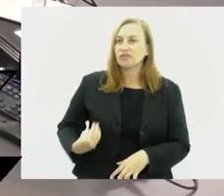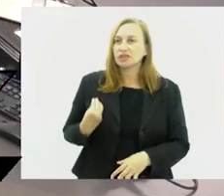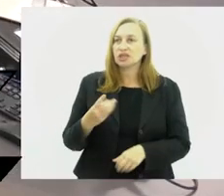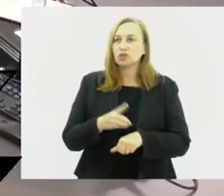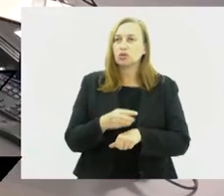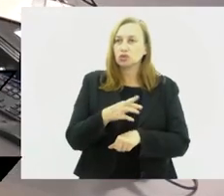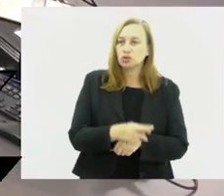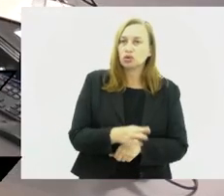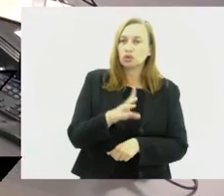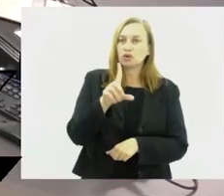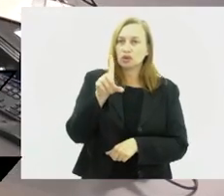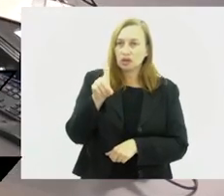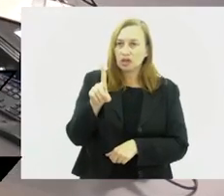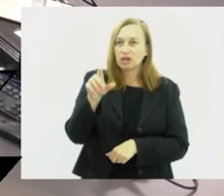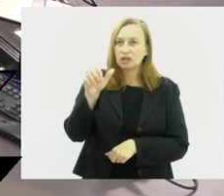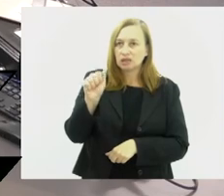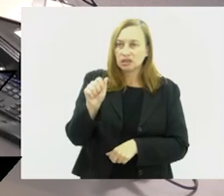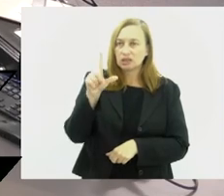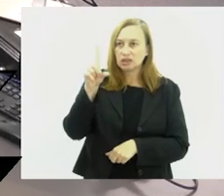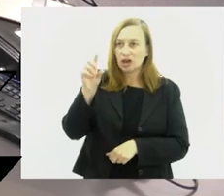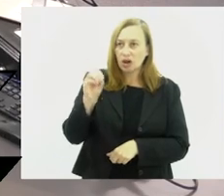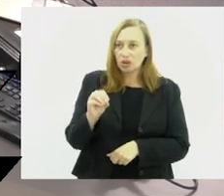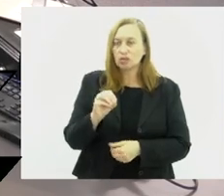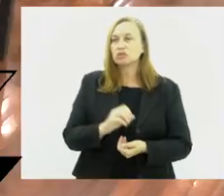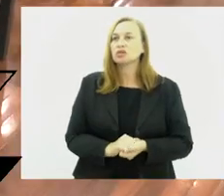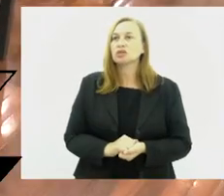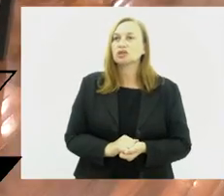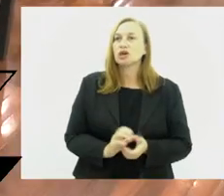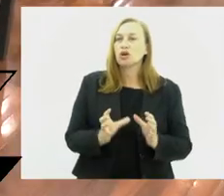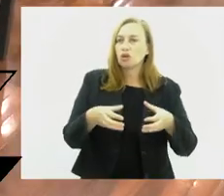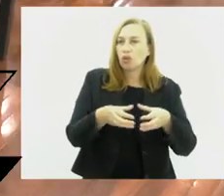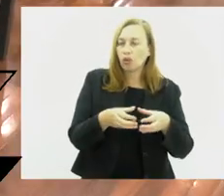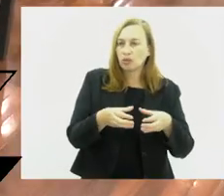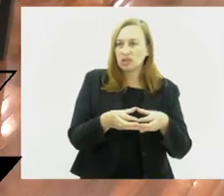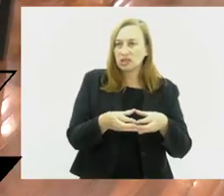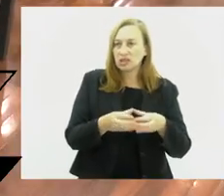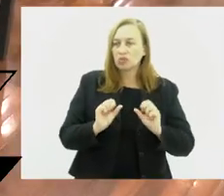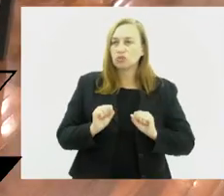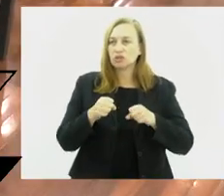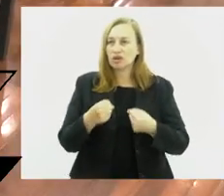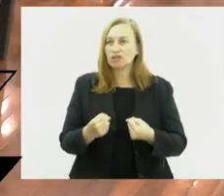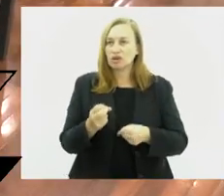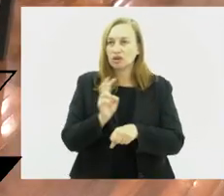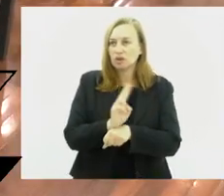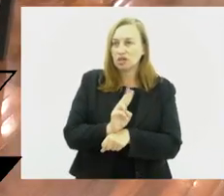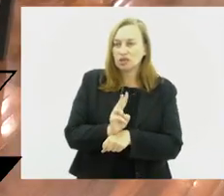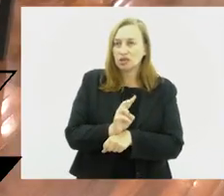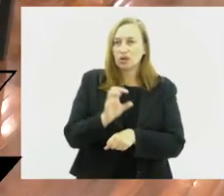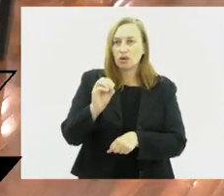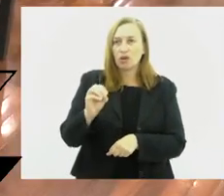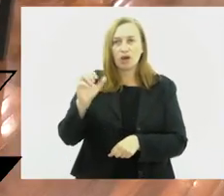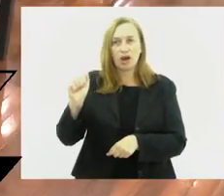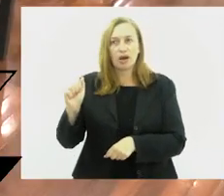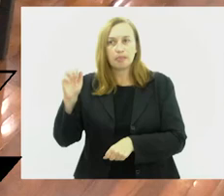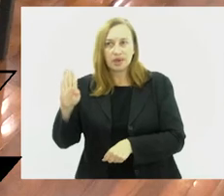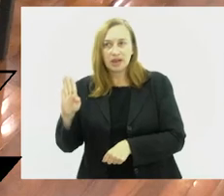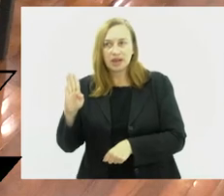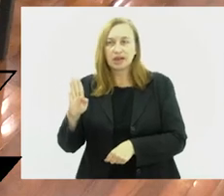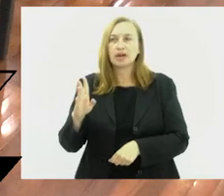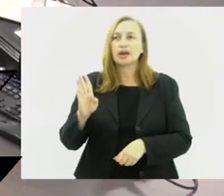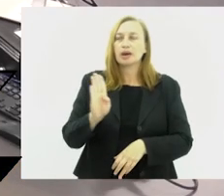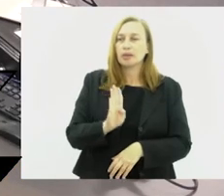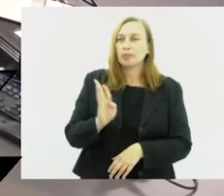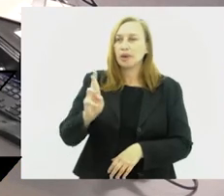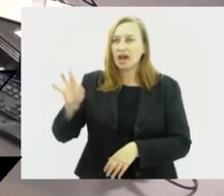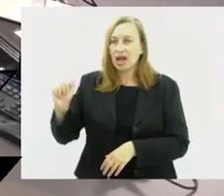doutor Dalber Nielsen, membro da Comissão de Defesa e Proteção dos Animais da OAB Barra da Tijuca, presente aqui conosco.